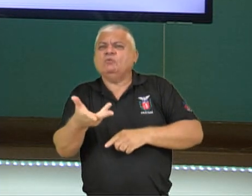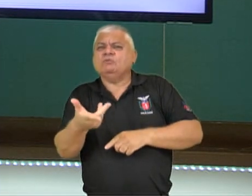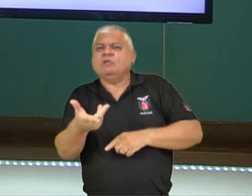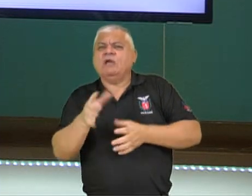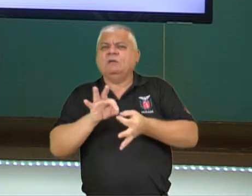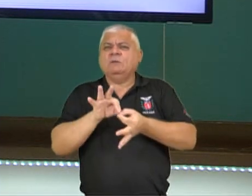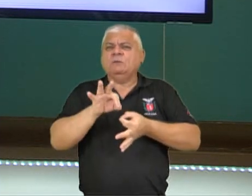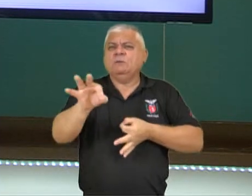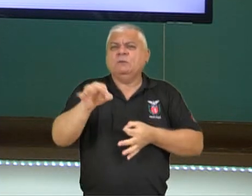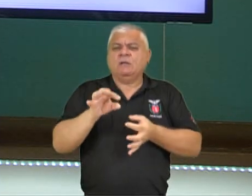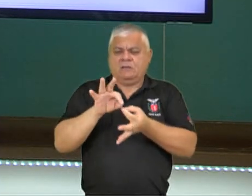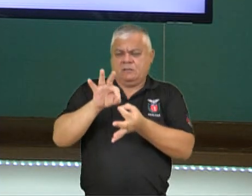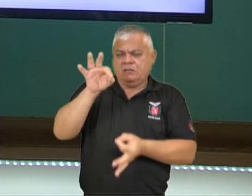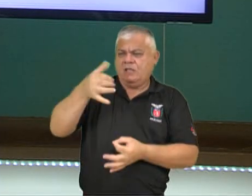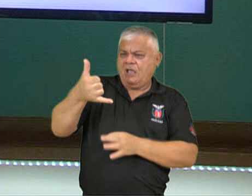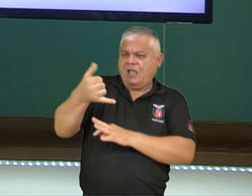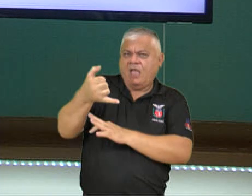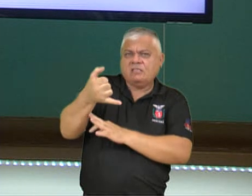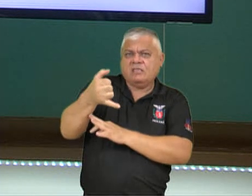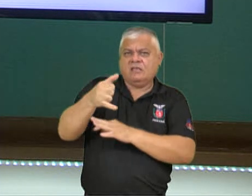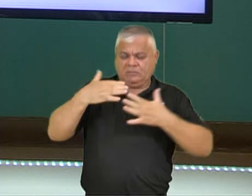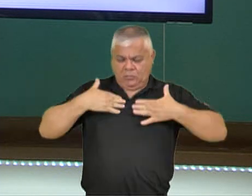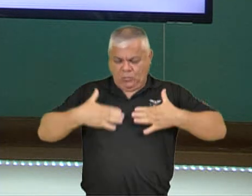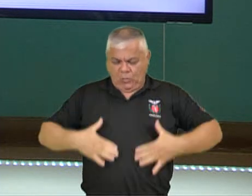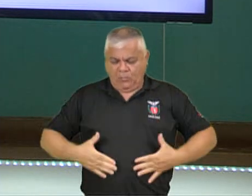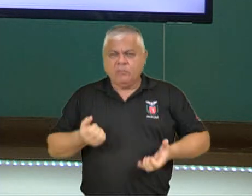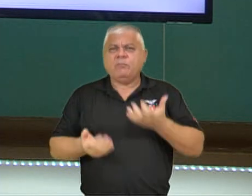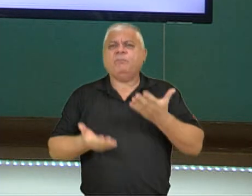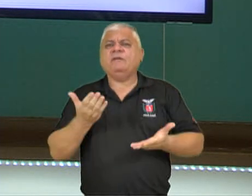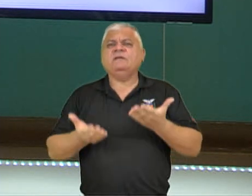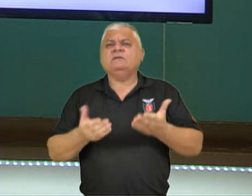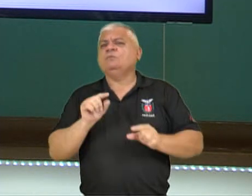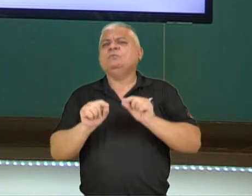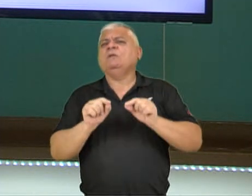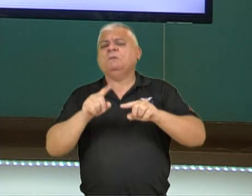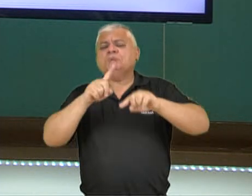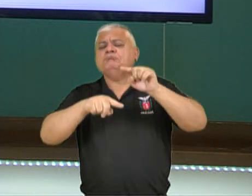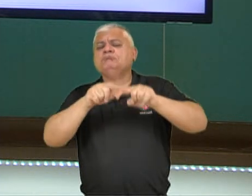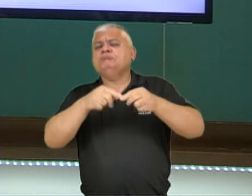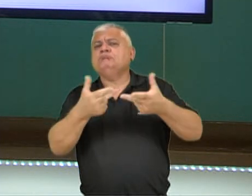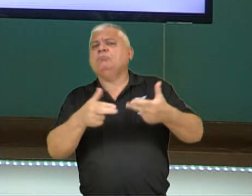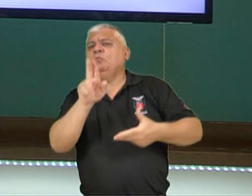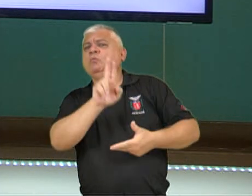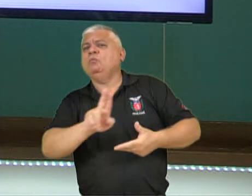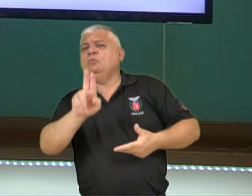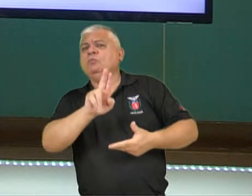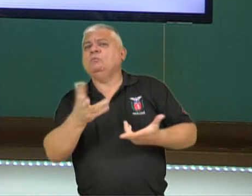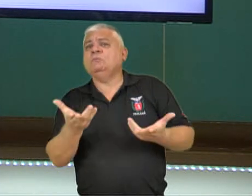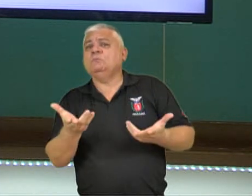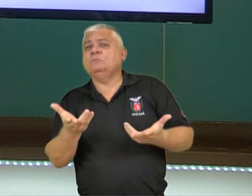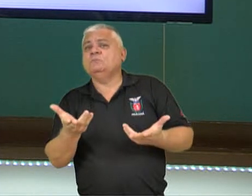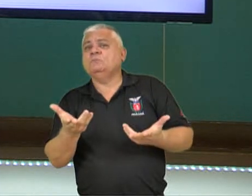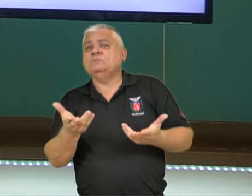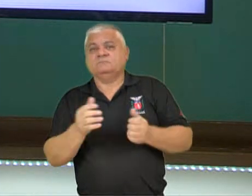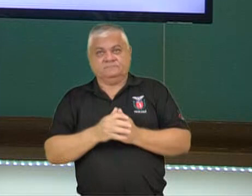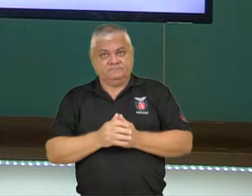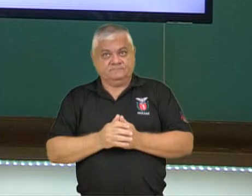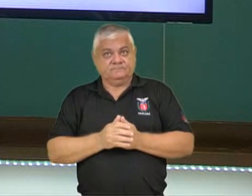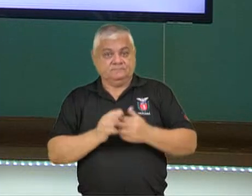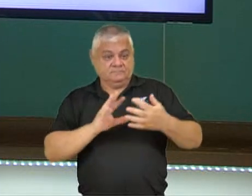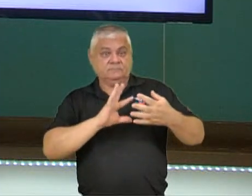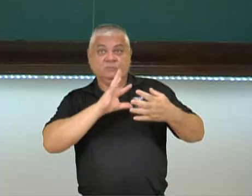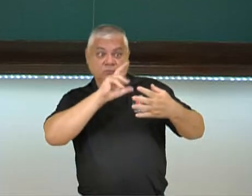comprimento de uma caneta, a massa de um corpo? Que instrumentos que será que são esses, né? E todos esses instrumentos vão